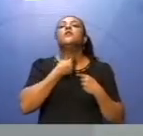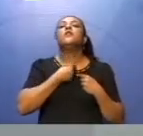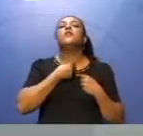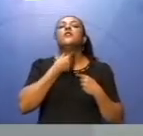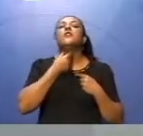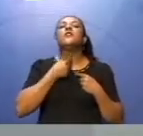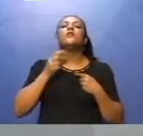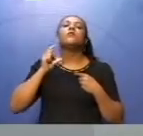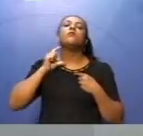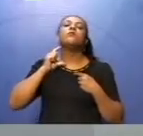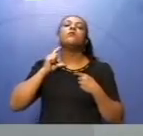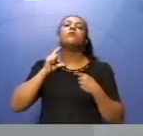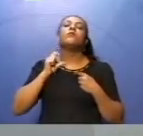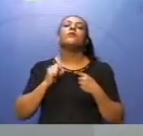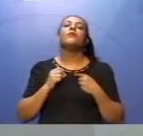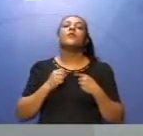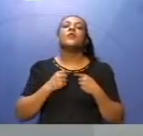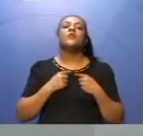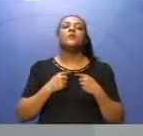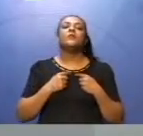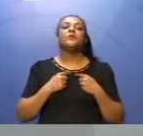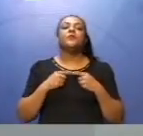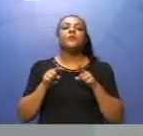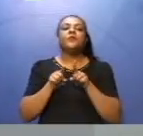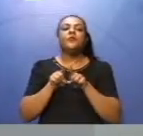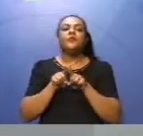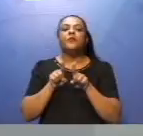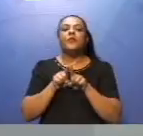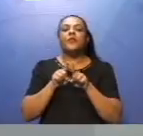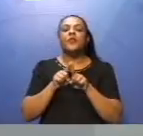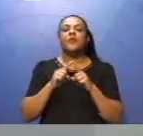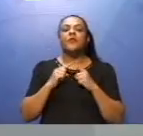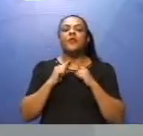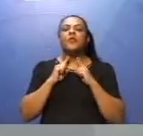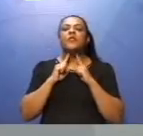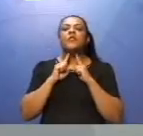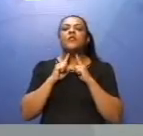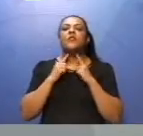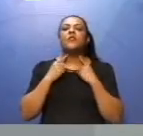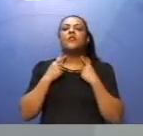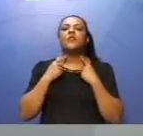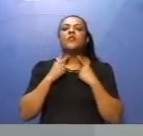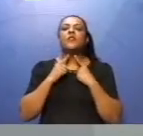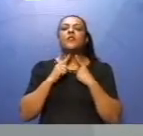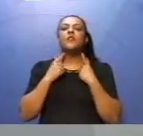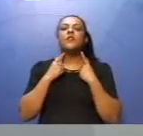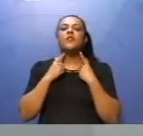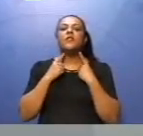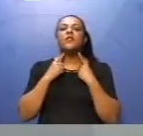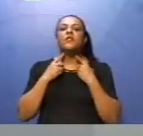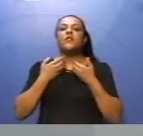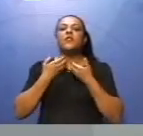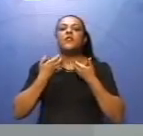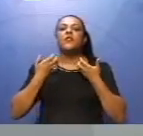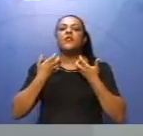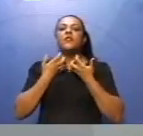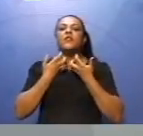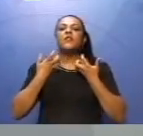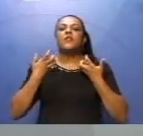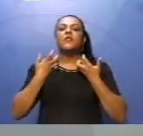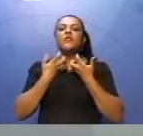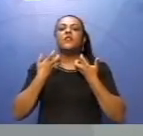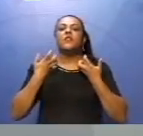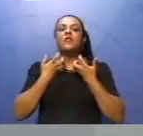essa extensão, a laringe, aqui continuando, a laringe, a traqueia, que é